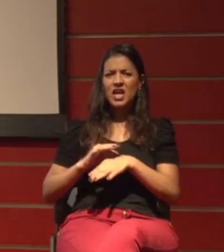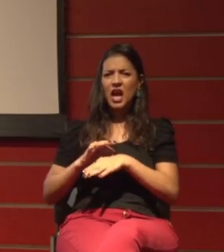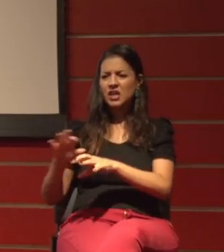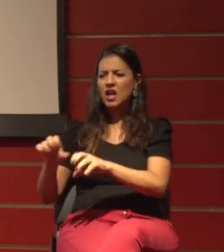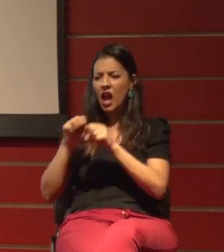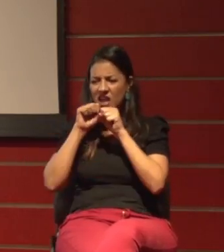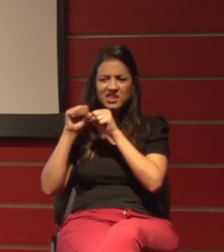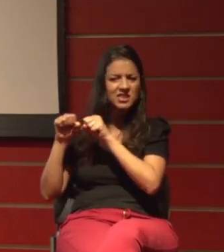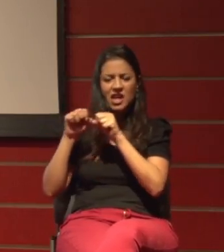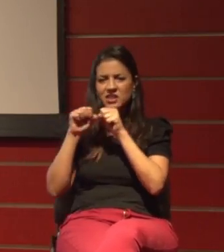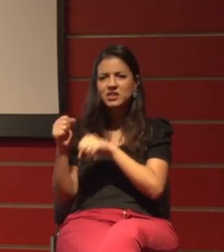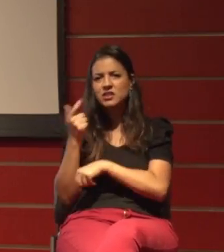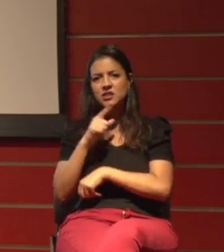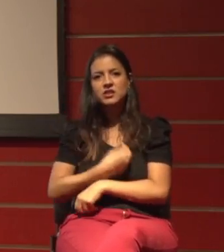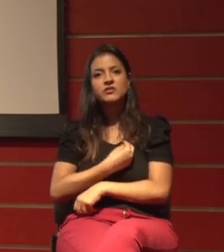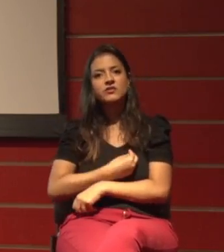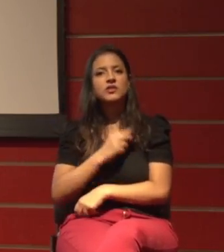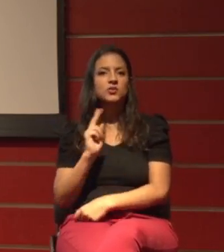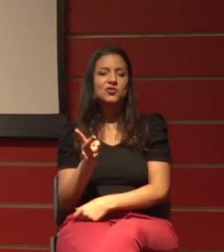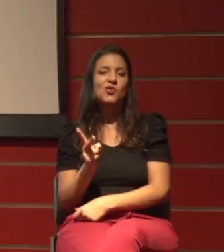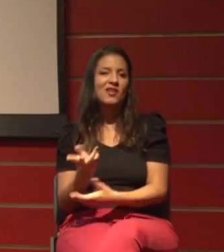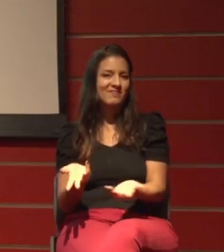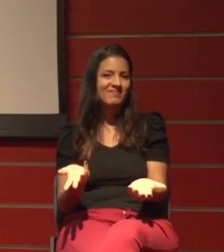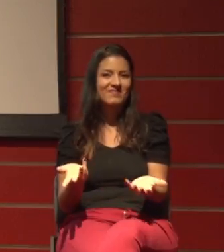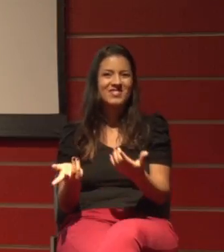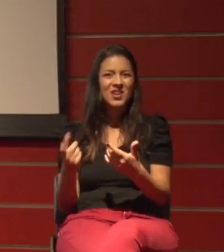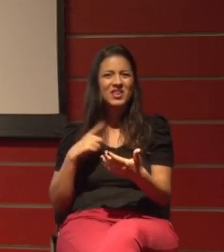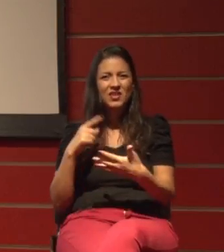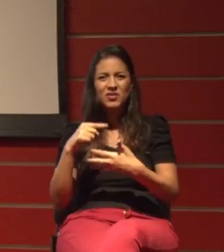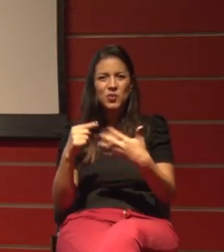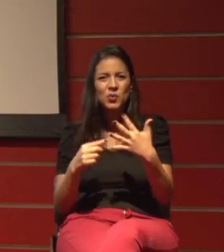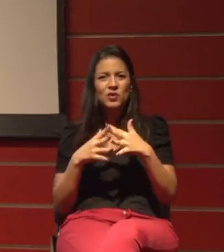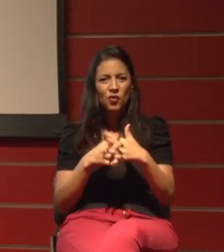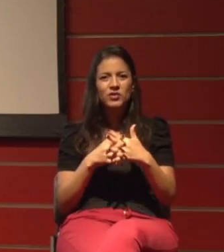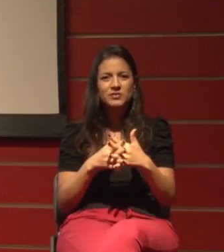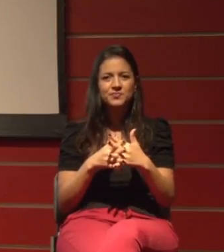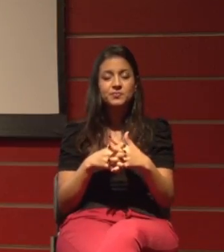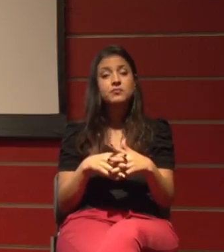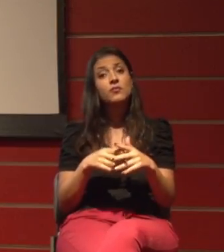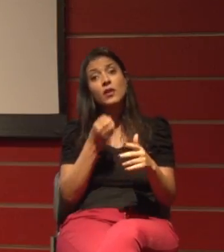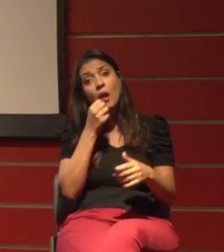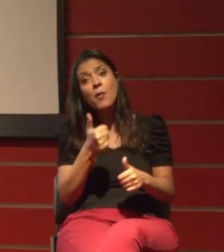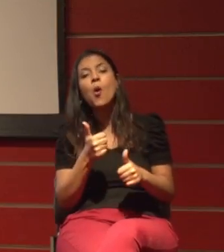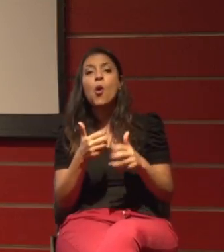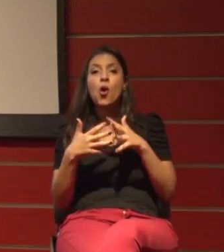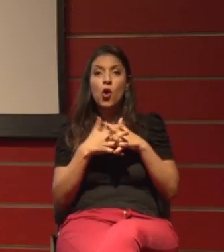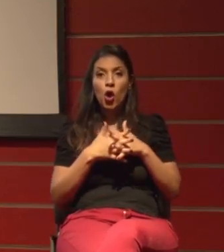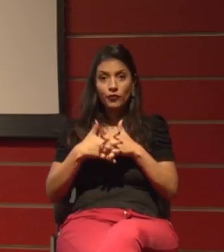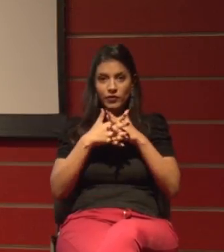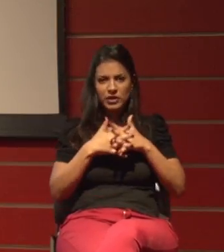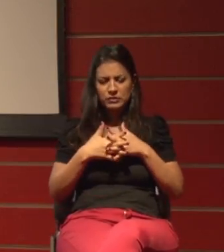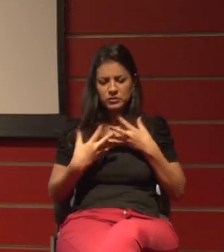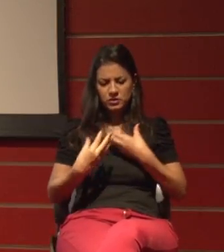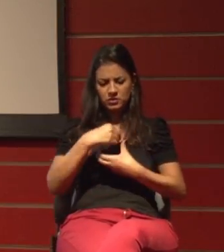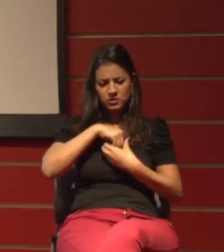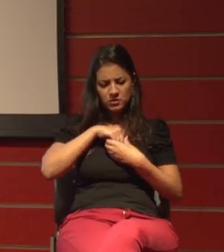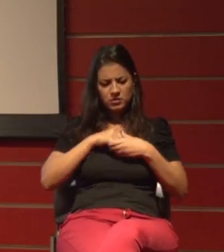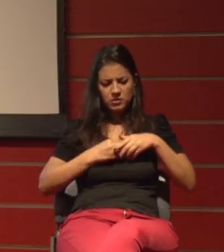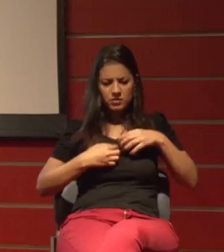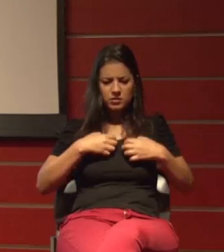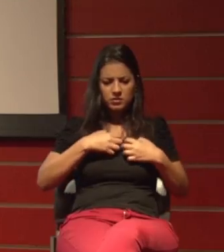seja quando a gente a melhor das histórias É aquela em que a gente consegue reunir conflito externo e conflito interno